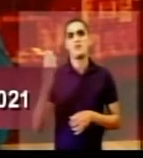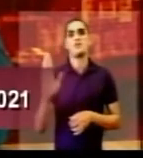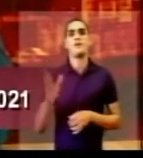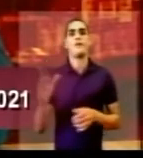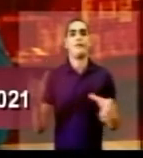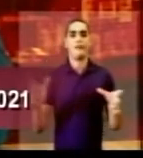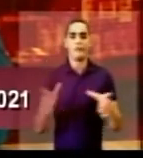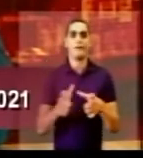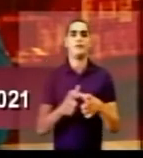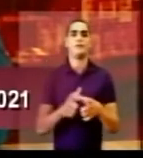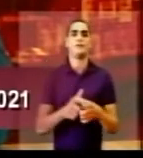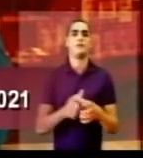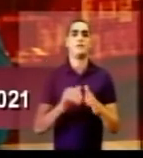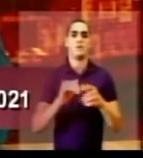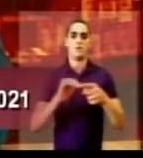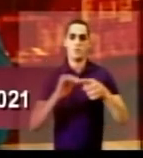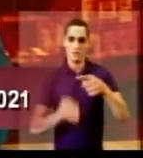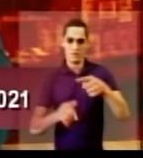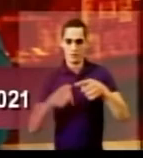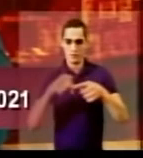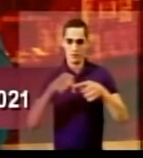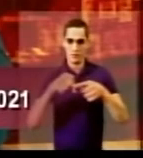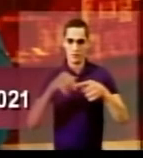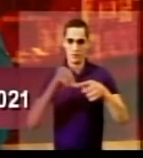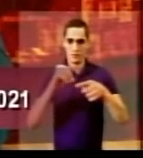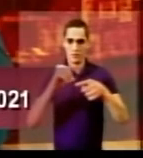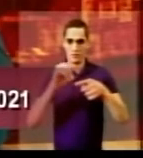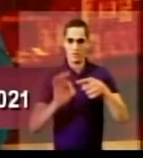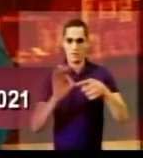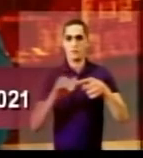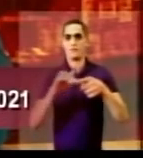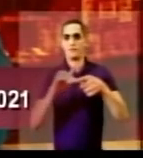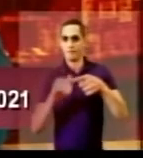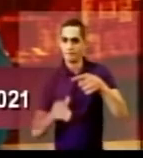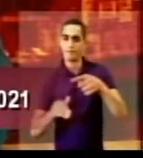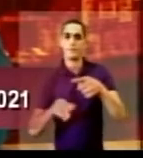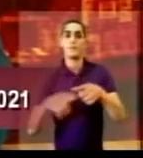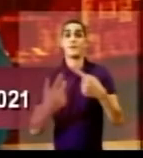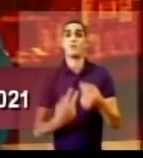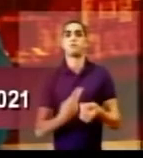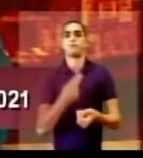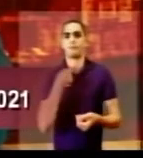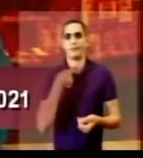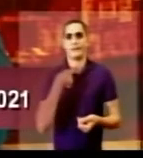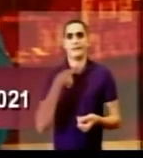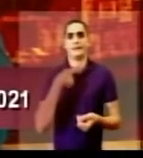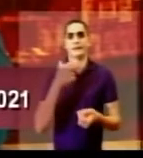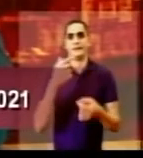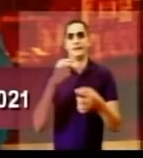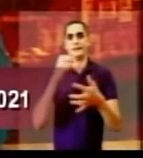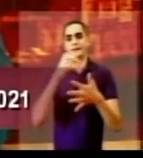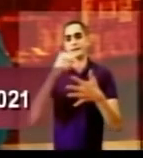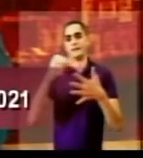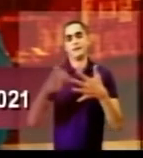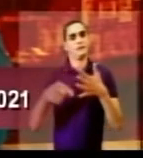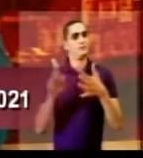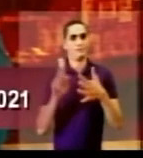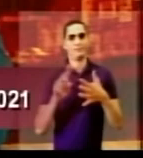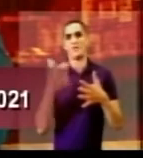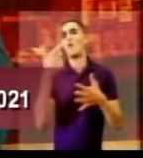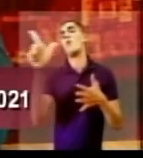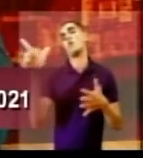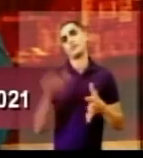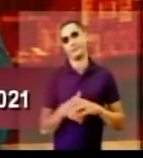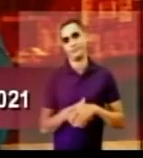de 70%. Então, a ocupação não foi um item. Casos novos, como